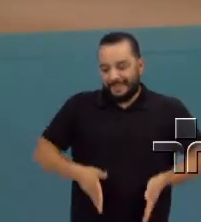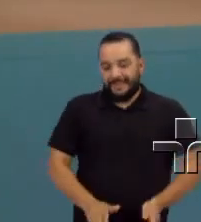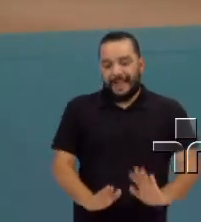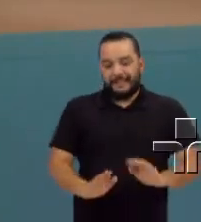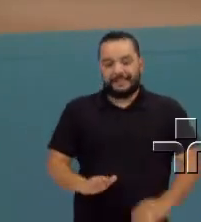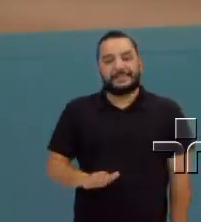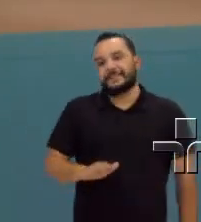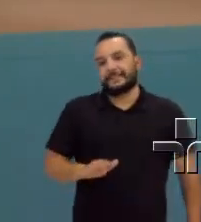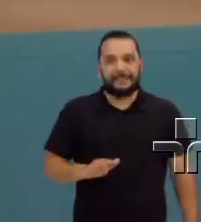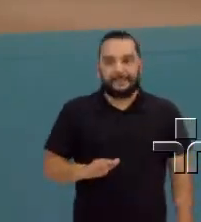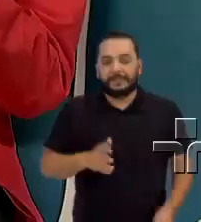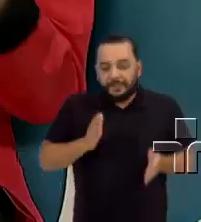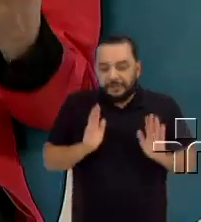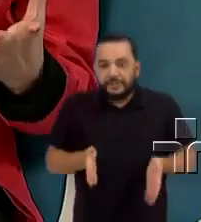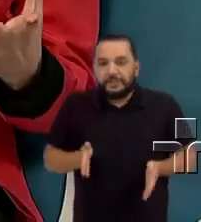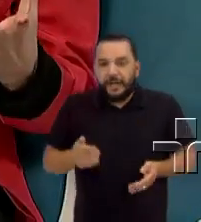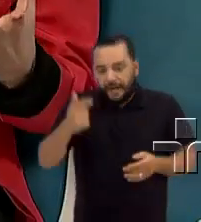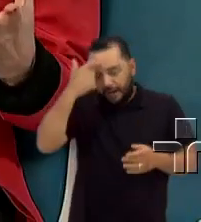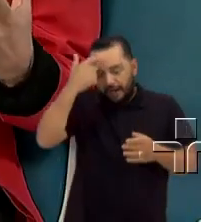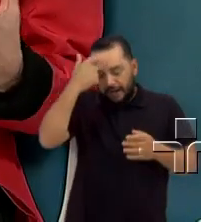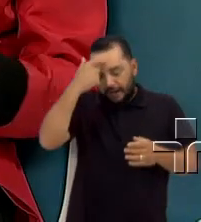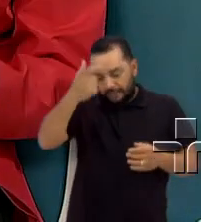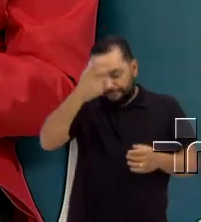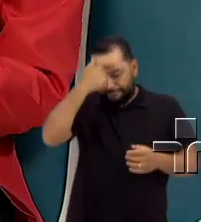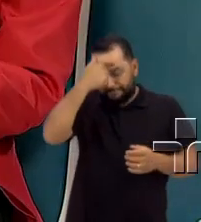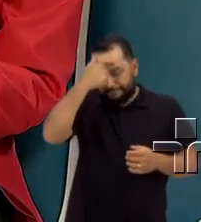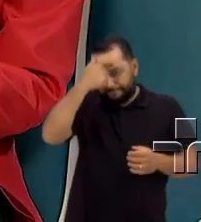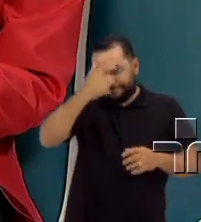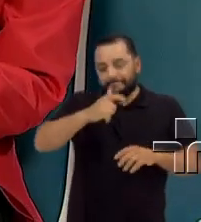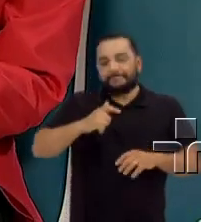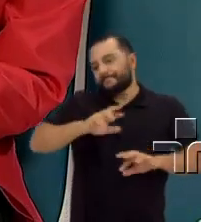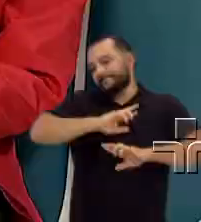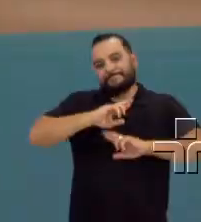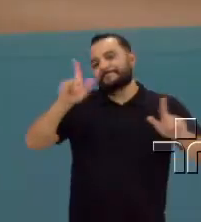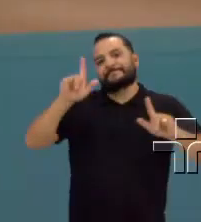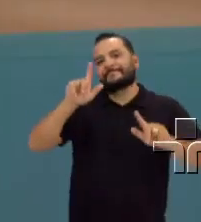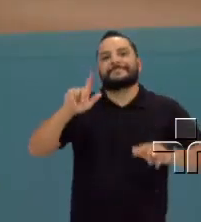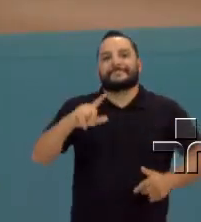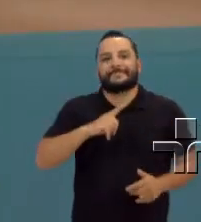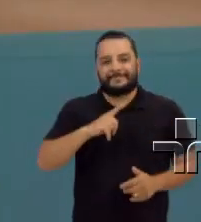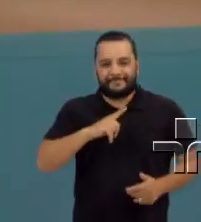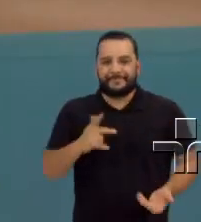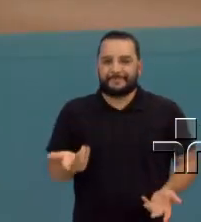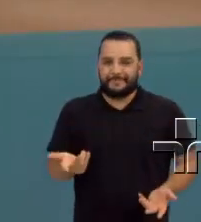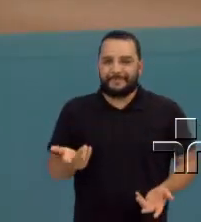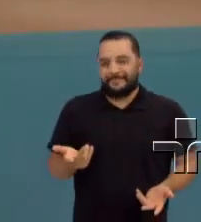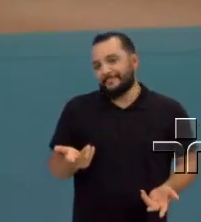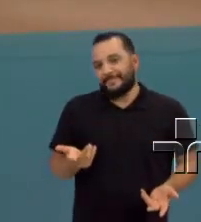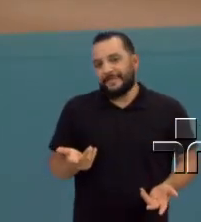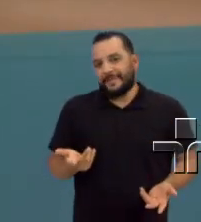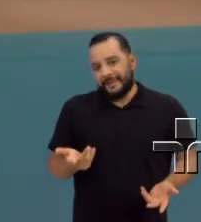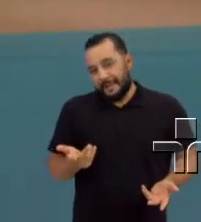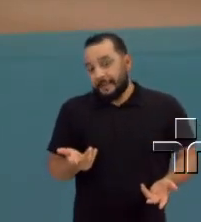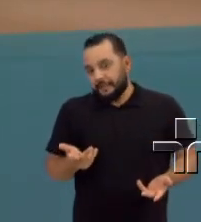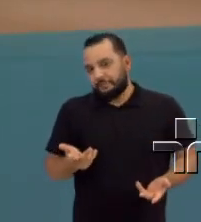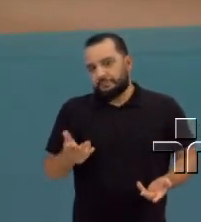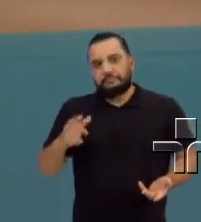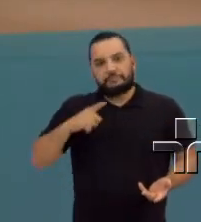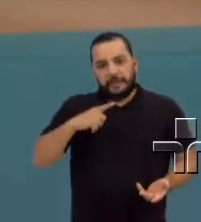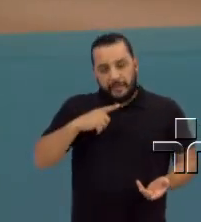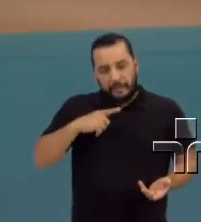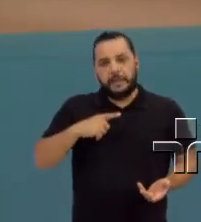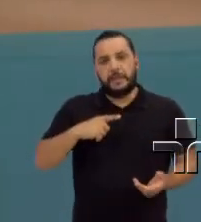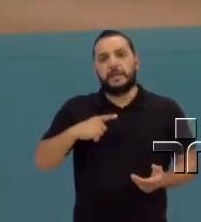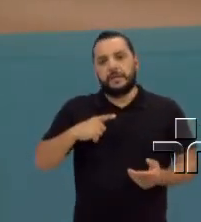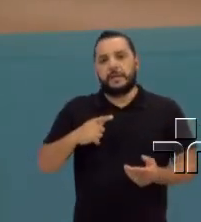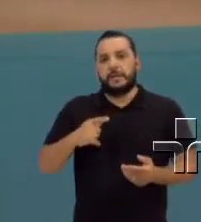um tipo de cabeça em que eles vão viver num mundo, eles